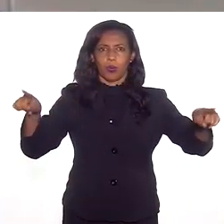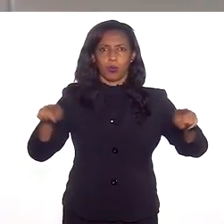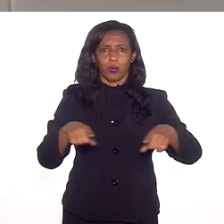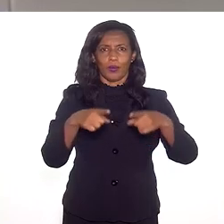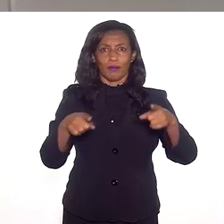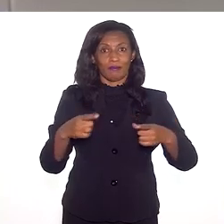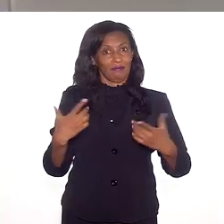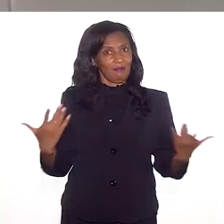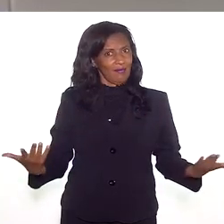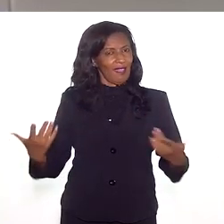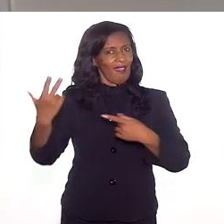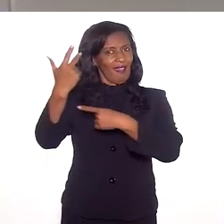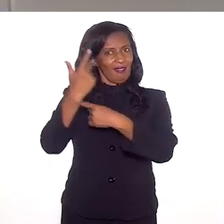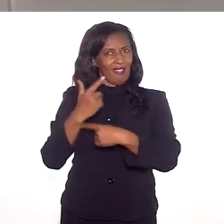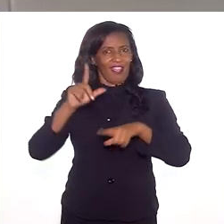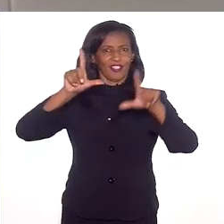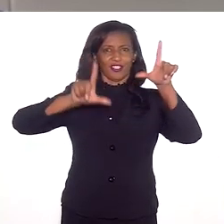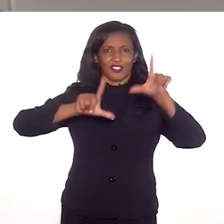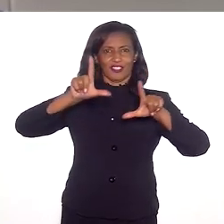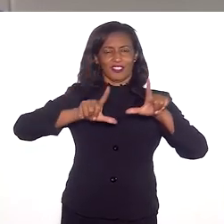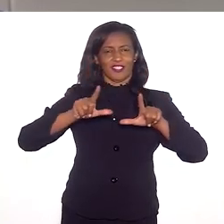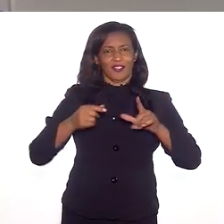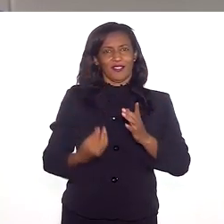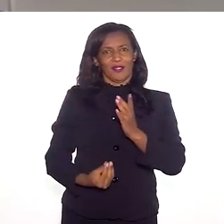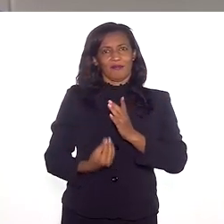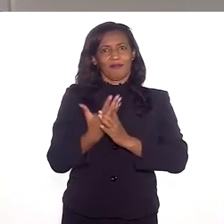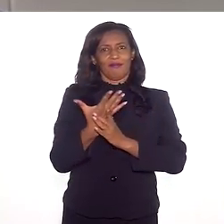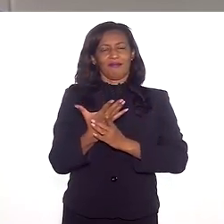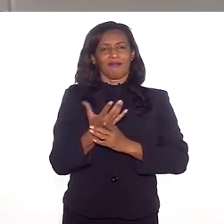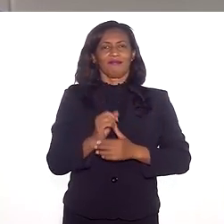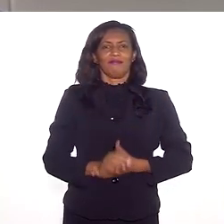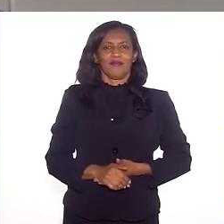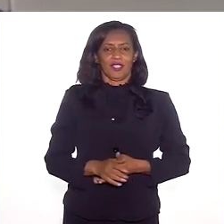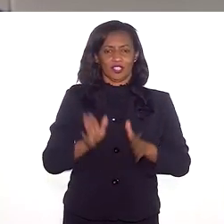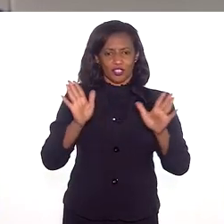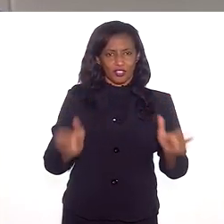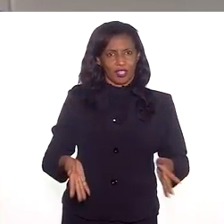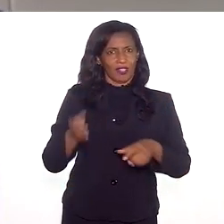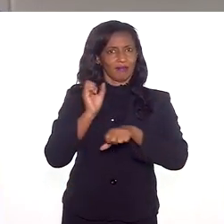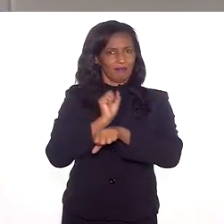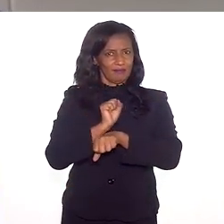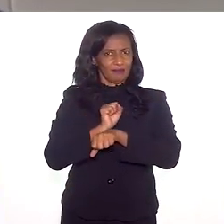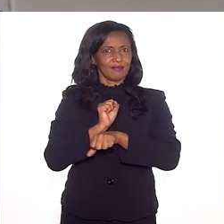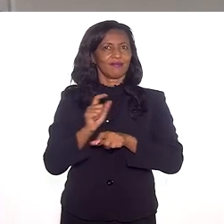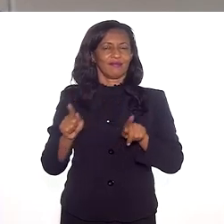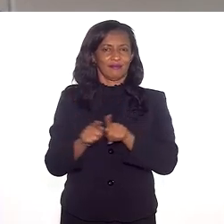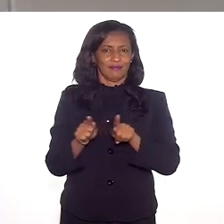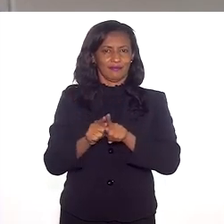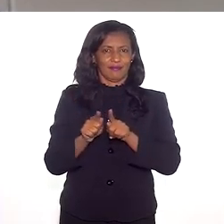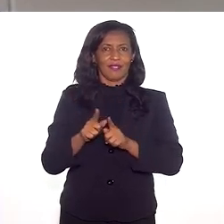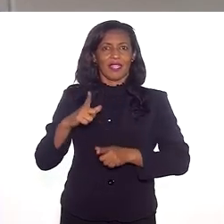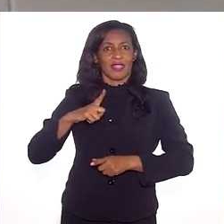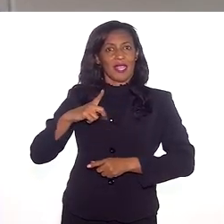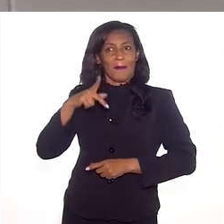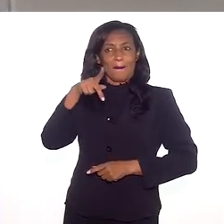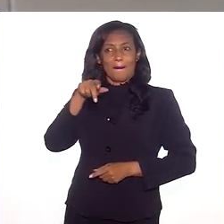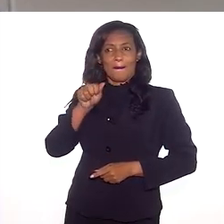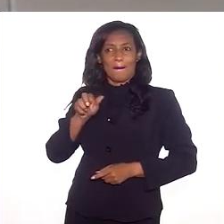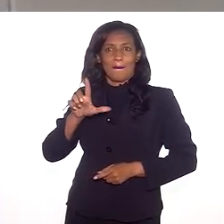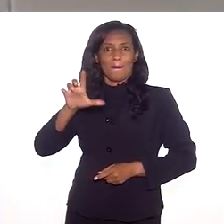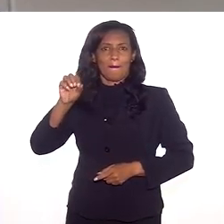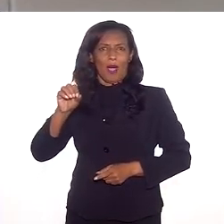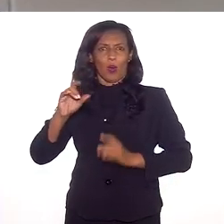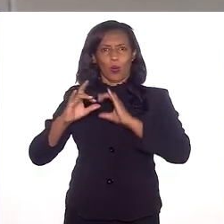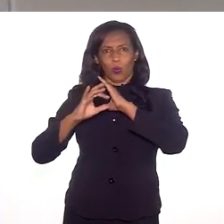a estreia da TV Alerj na nossa sala Cecília Meirelles. Já esperando também que na semana que vem nós teremos Paulo Sérgio